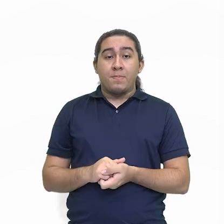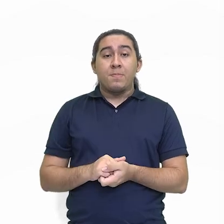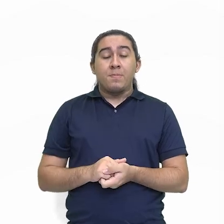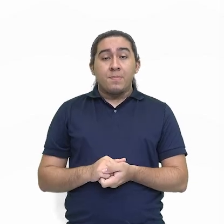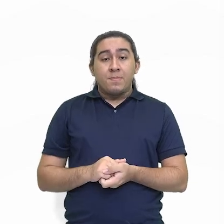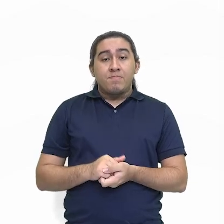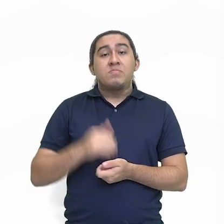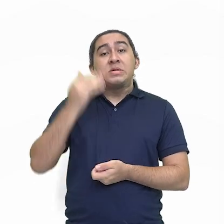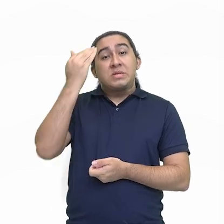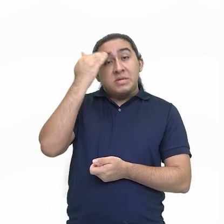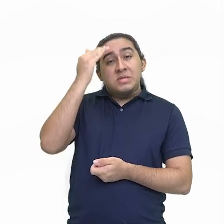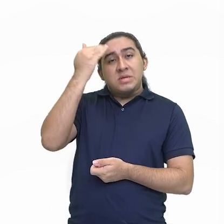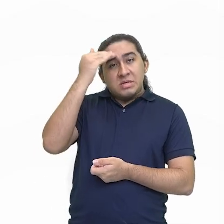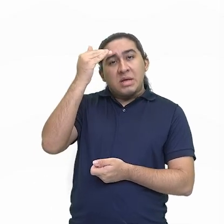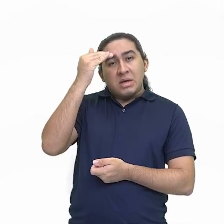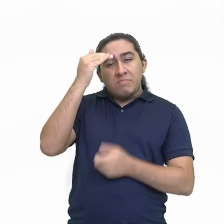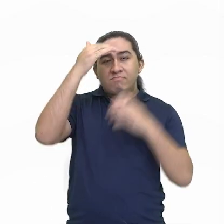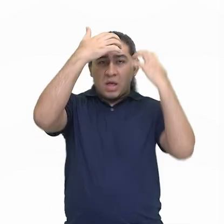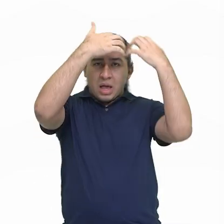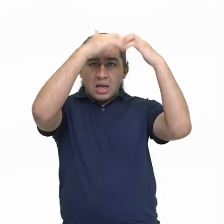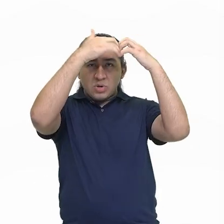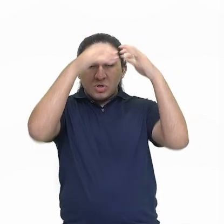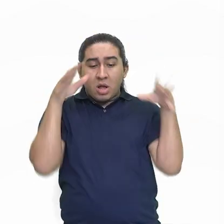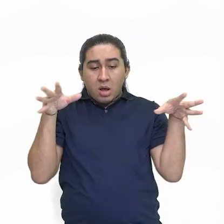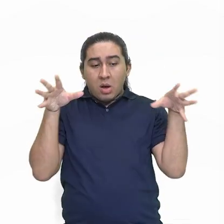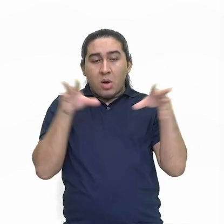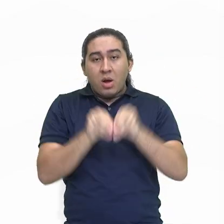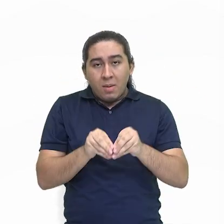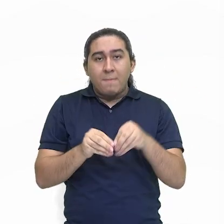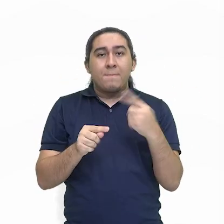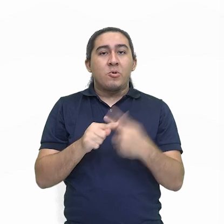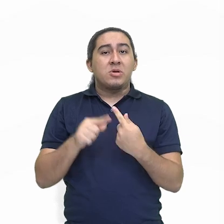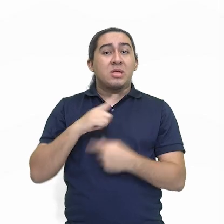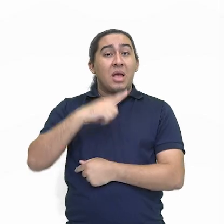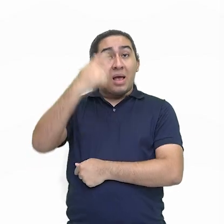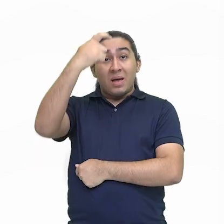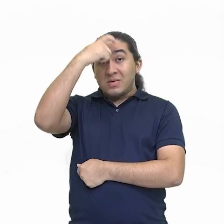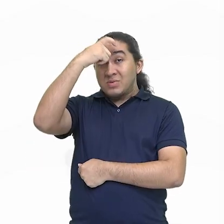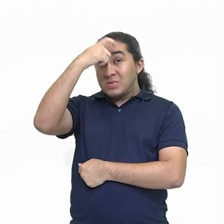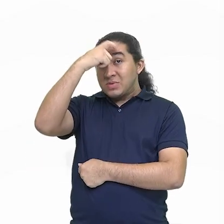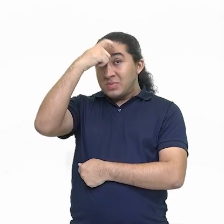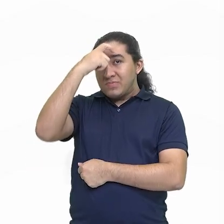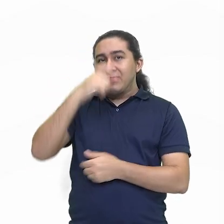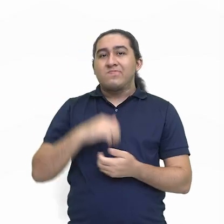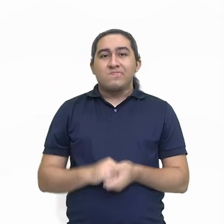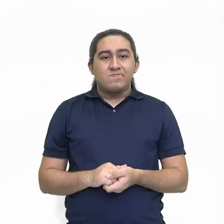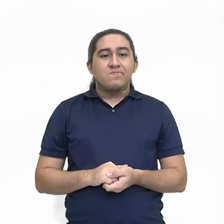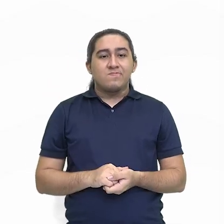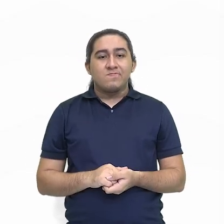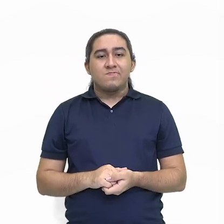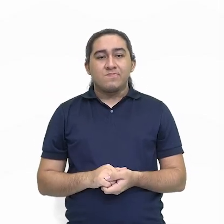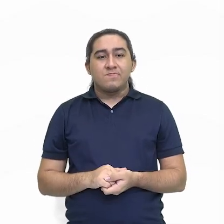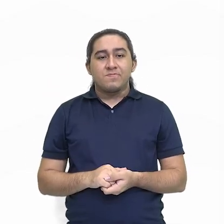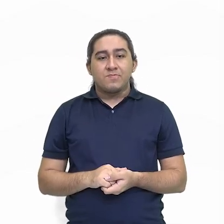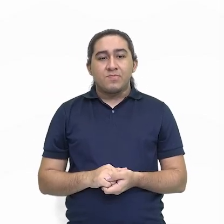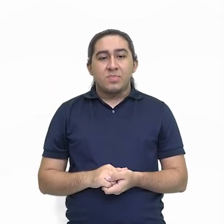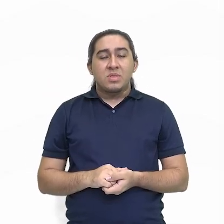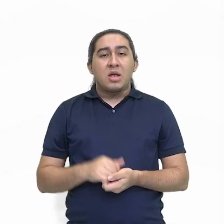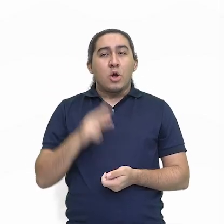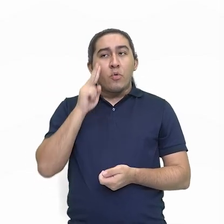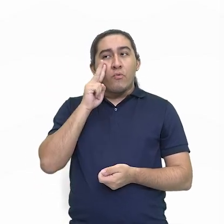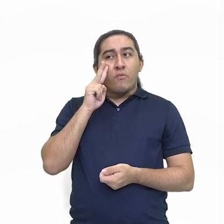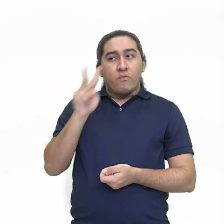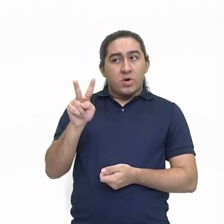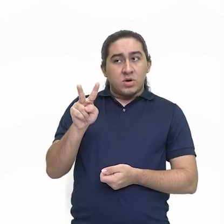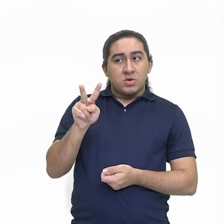deduzir, chegar a uma conclusão por meio do raciocínio. Né? Então, eu vejo